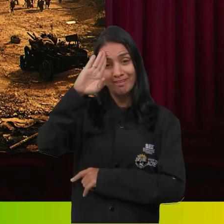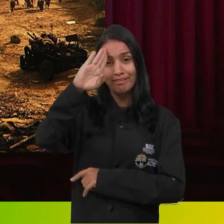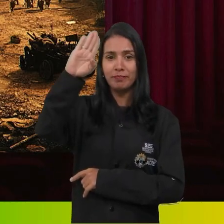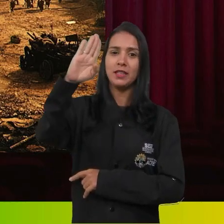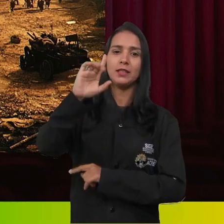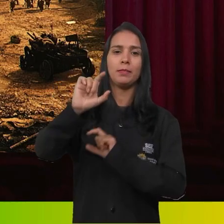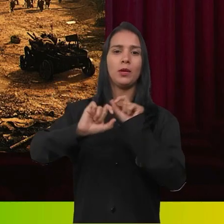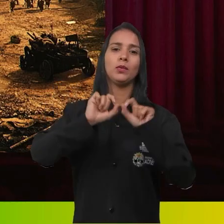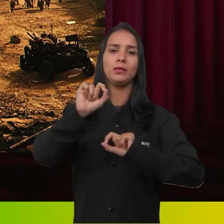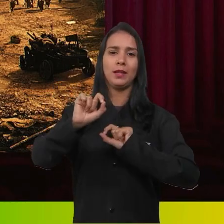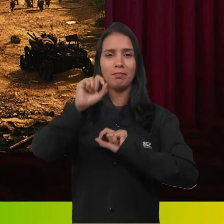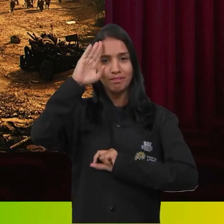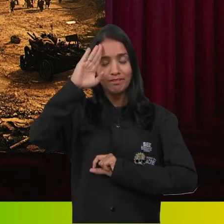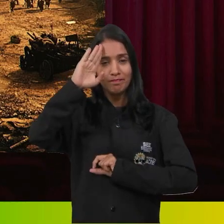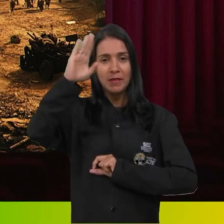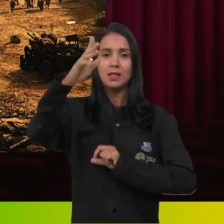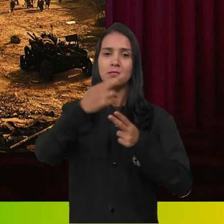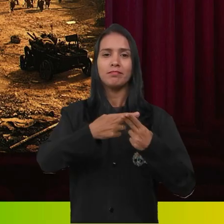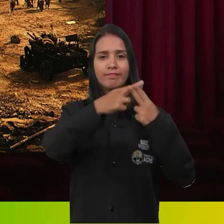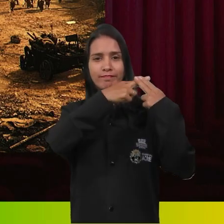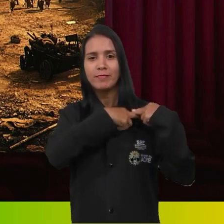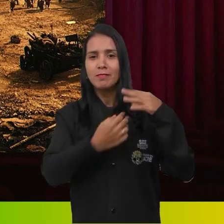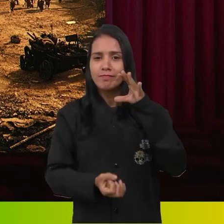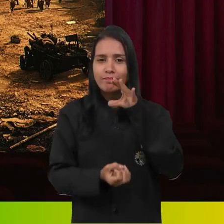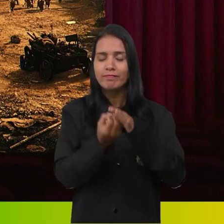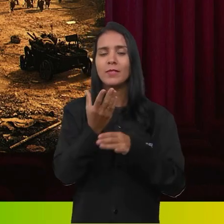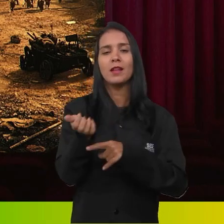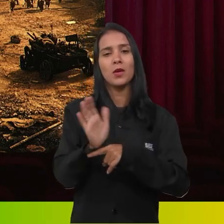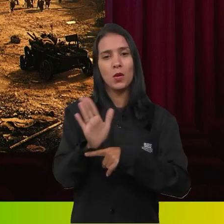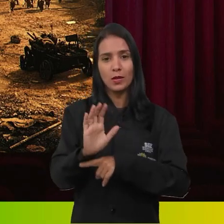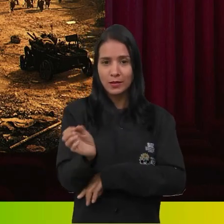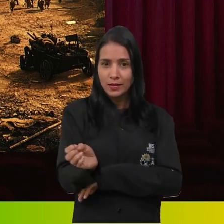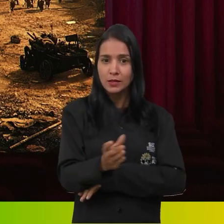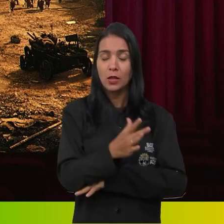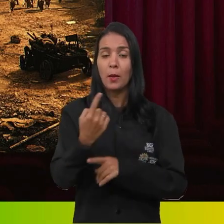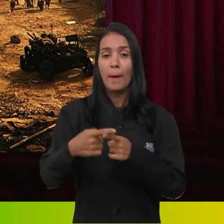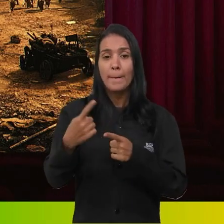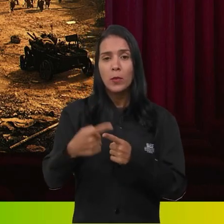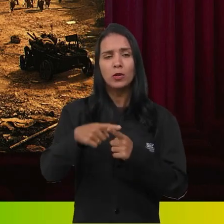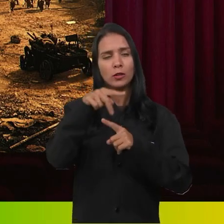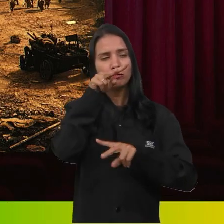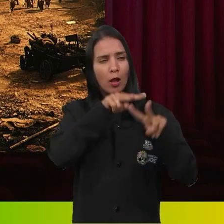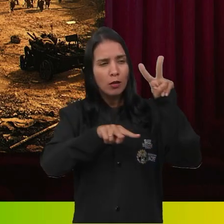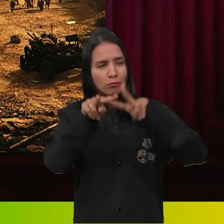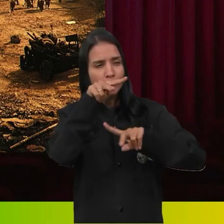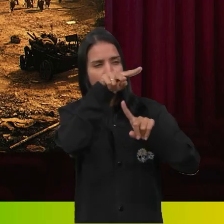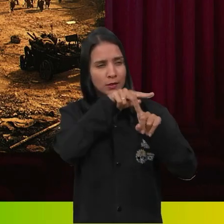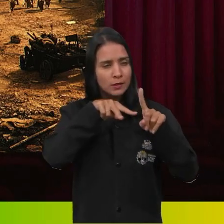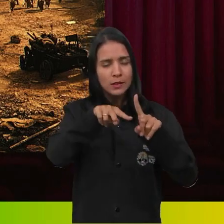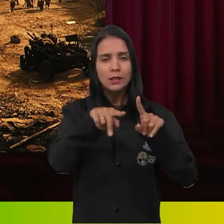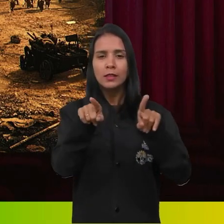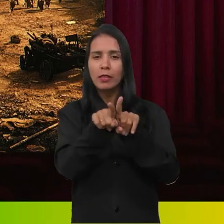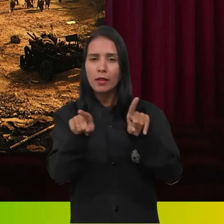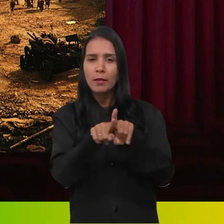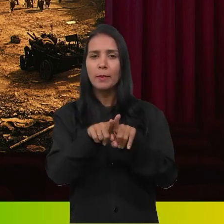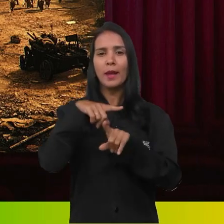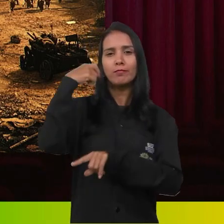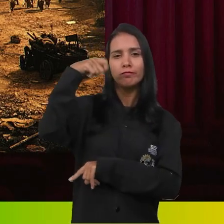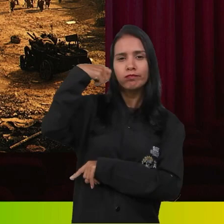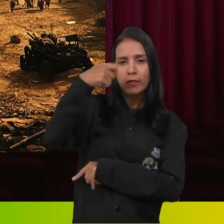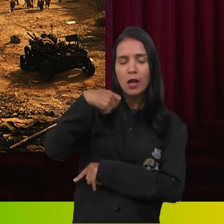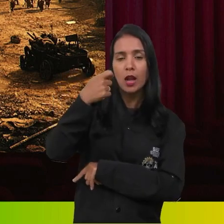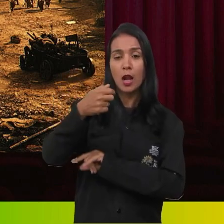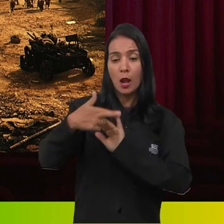principal expoente do cinema novo. Ele utilizava essa visão artística para poder expressar a realidade social e